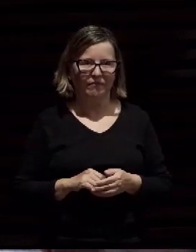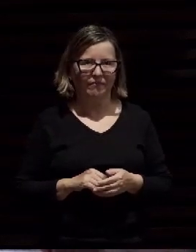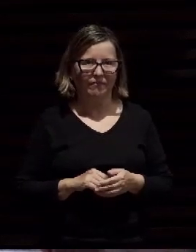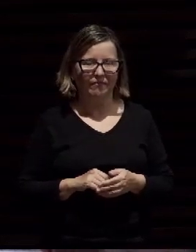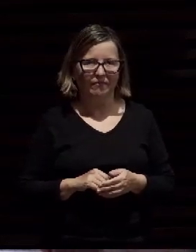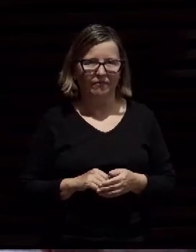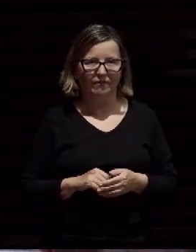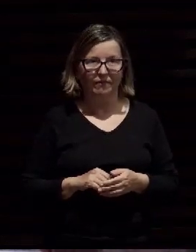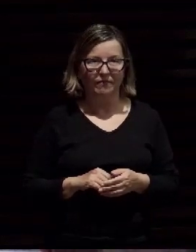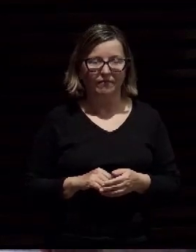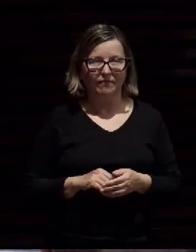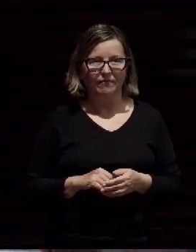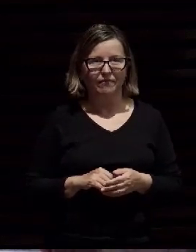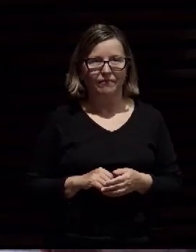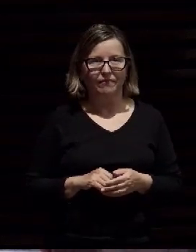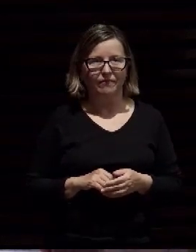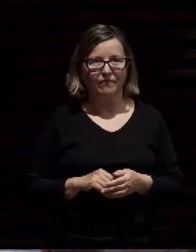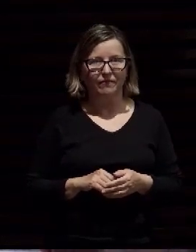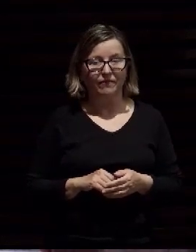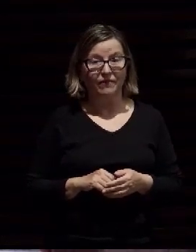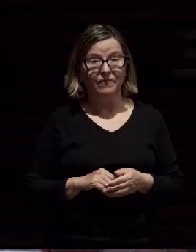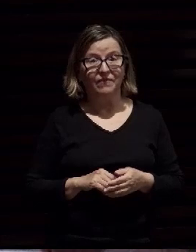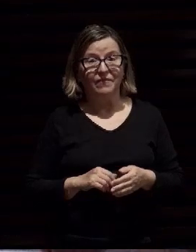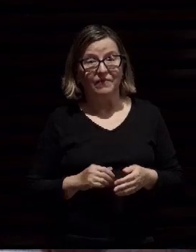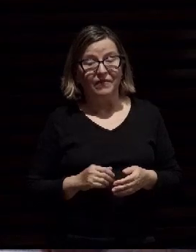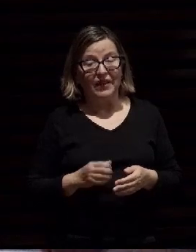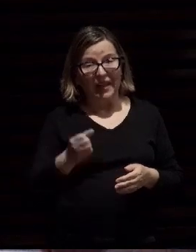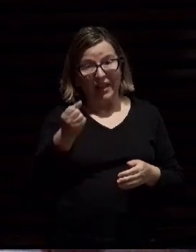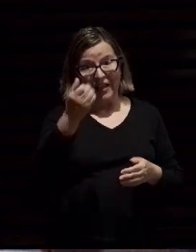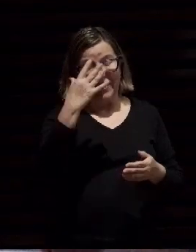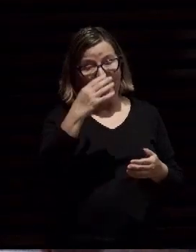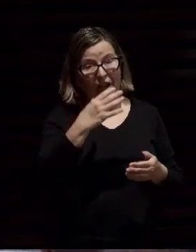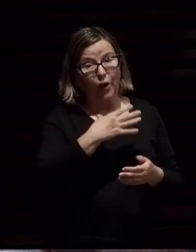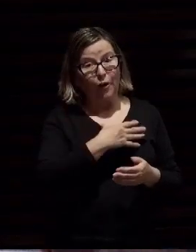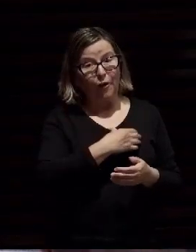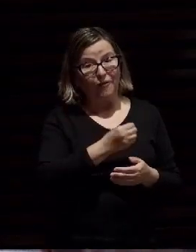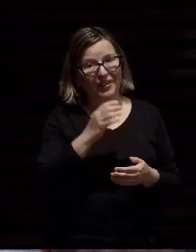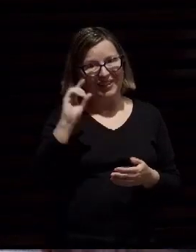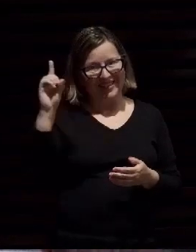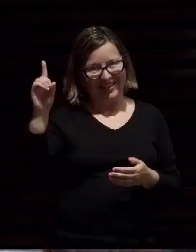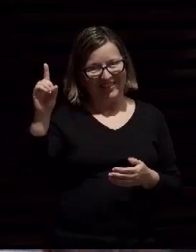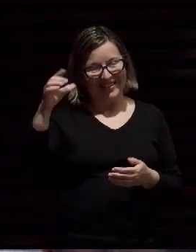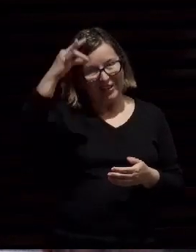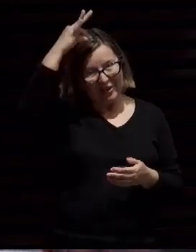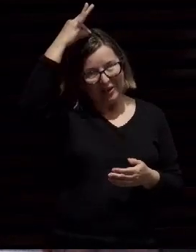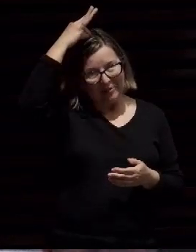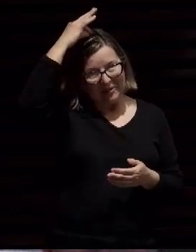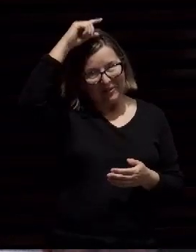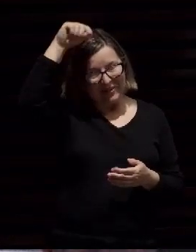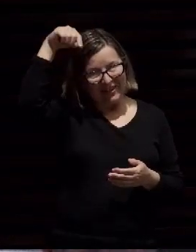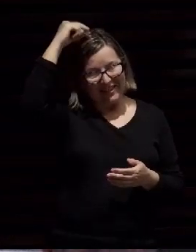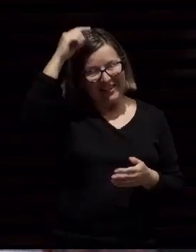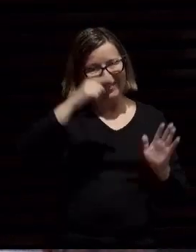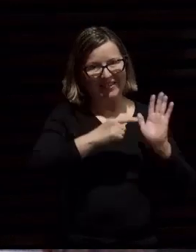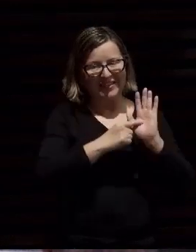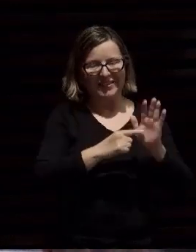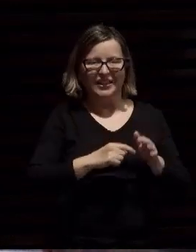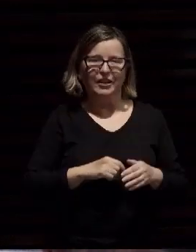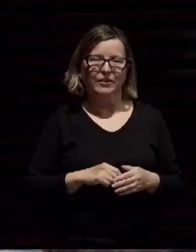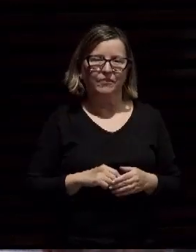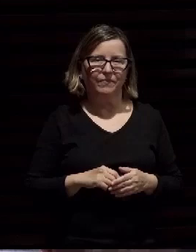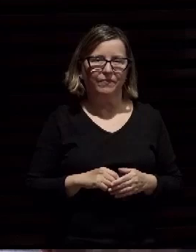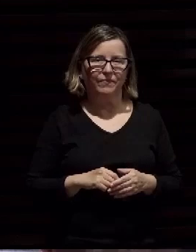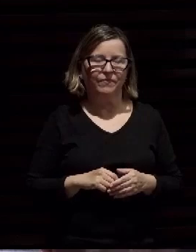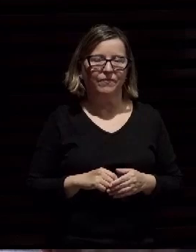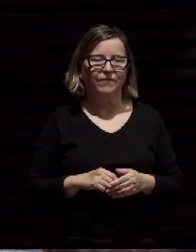da revelação, é o Filho. E o Espírito Santo vai aplicar o Filho. Eu não tenho dúvida, a Bíblia